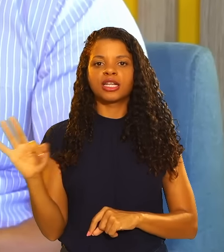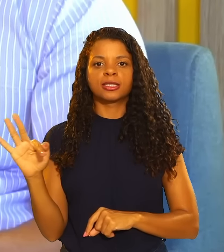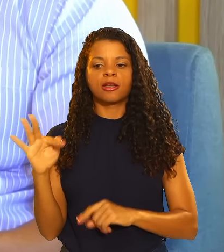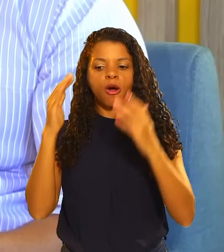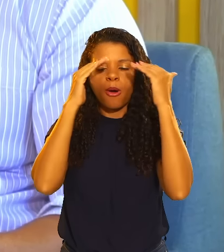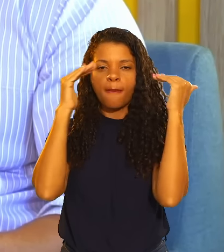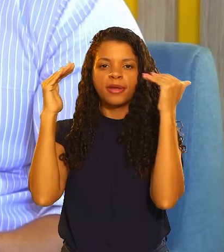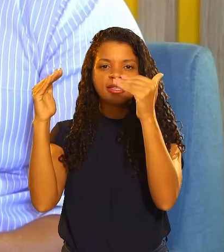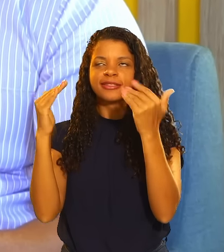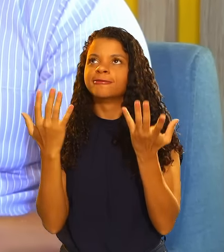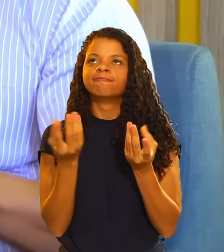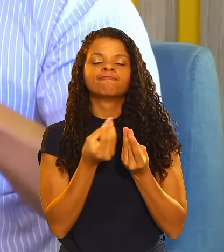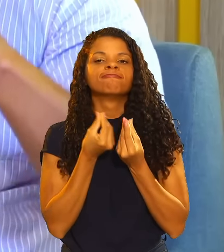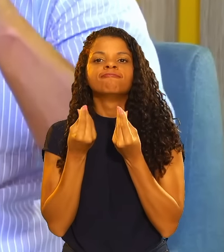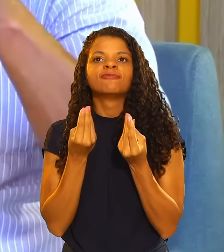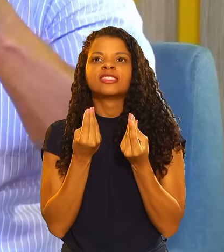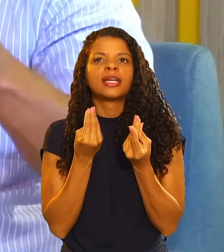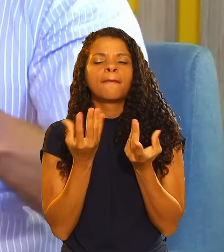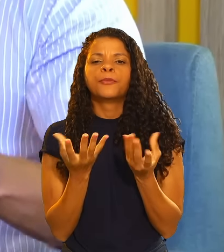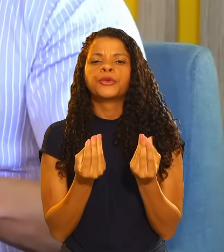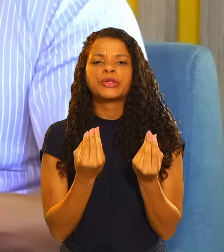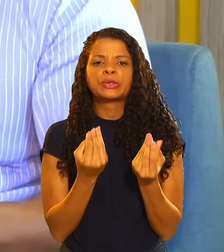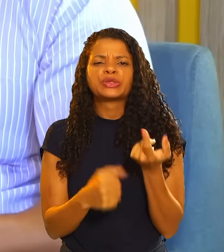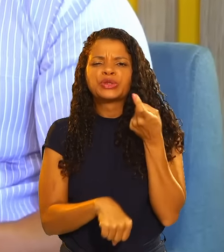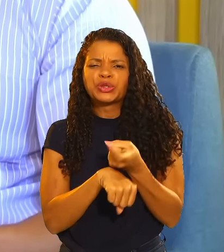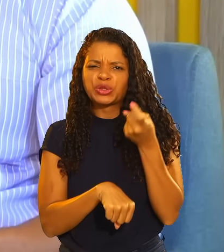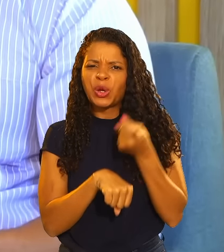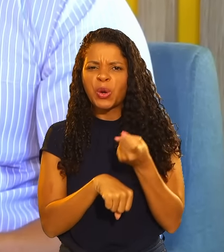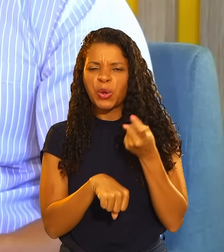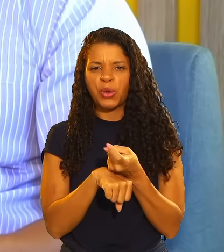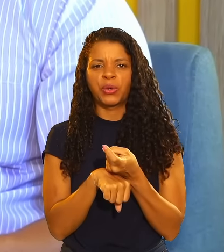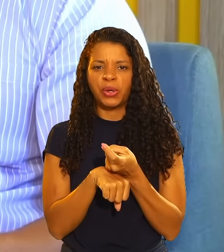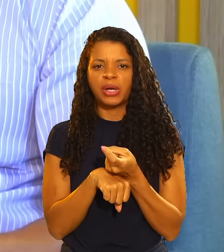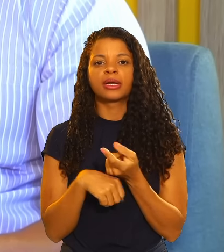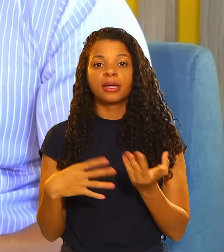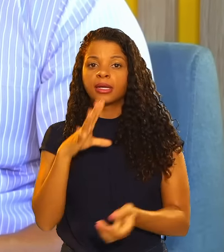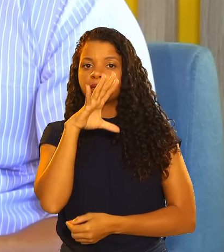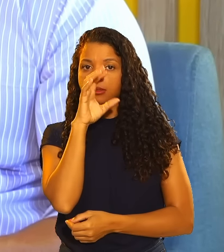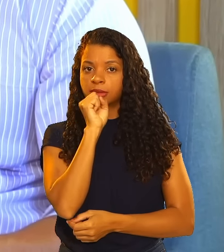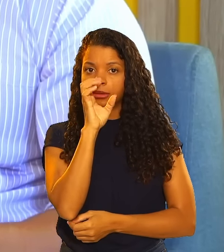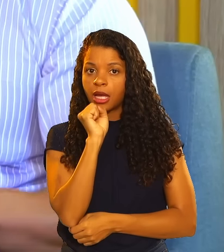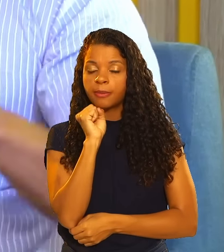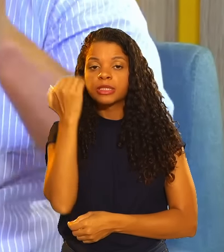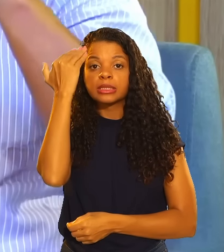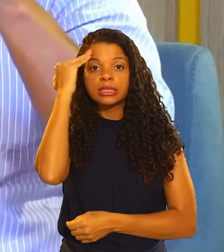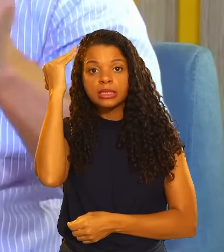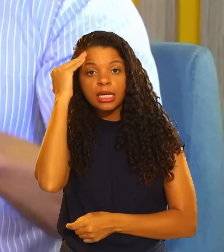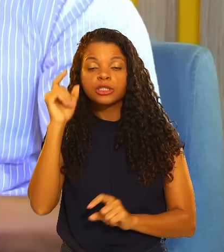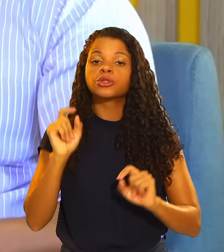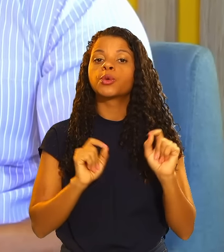estavam guardando o sábado de uma forma assim muito legalista, né? Então o sábado nós entendemos que ele de fato ele é